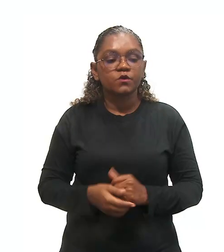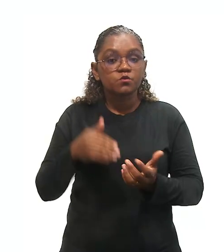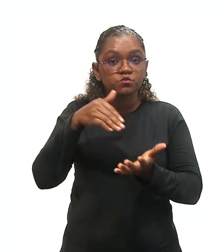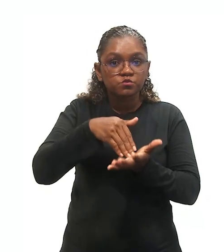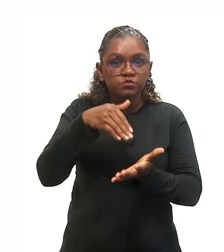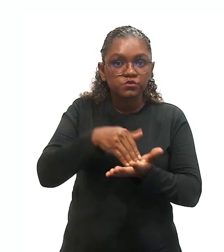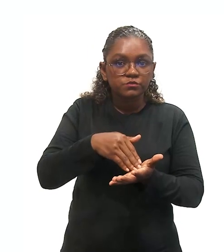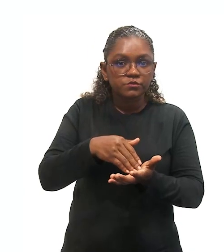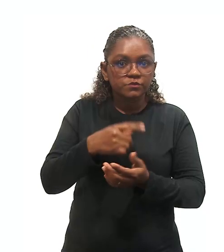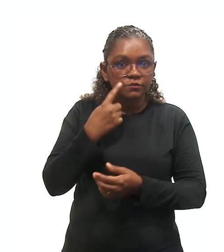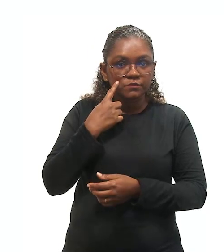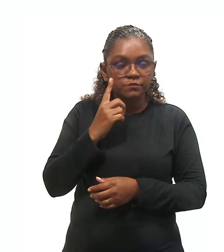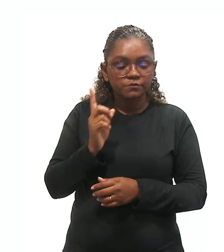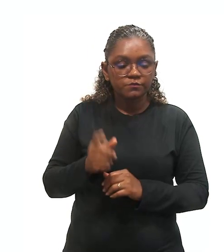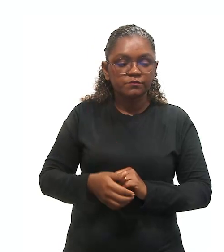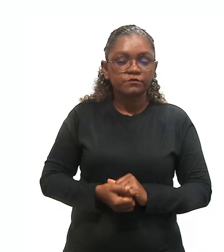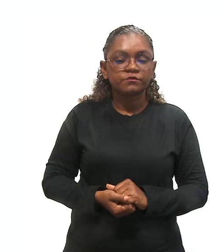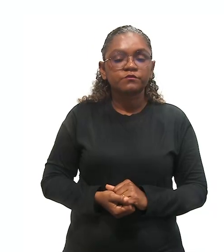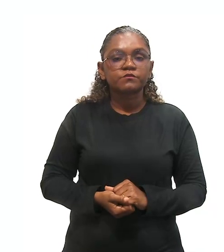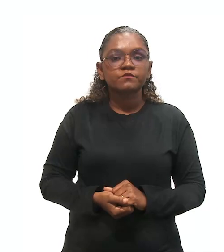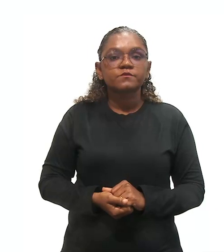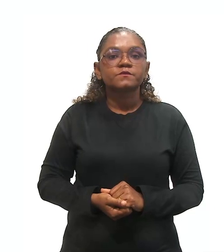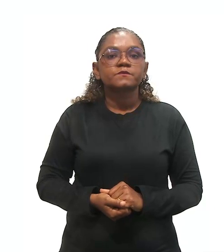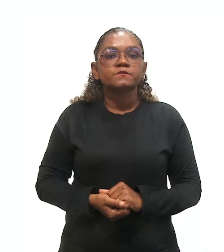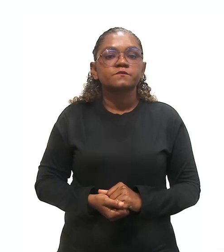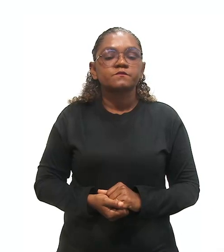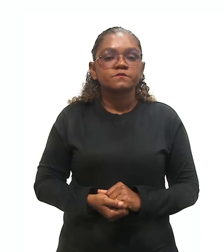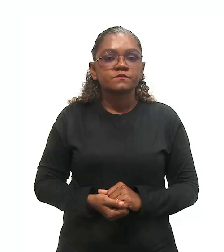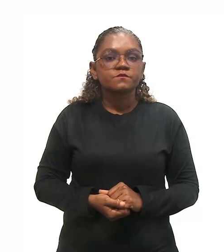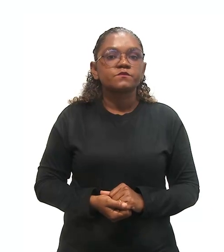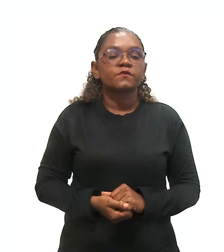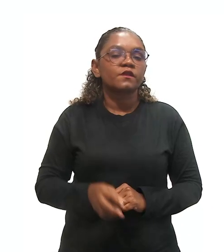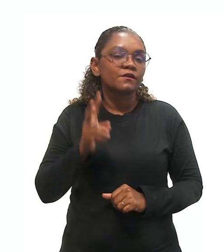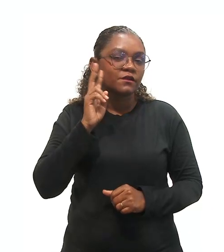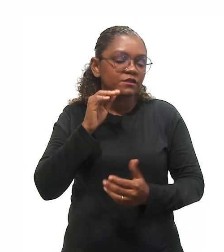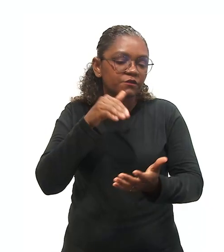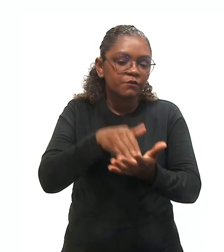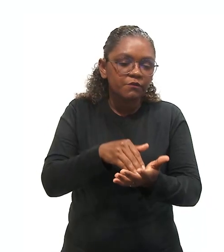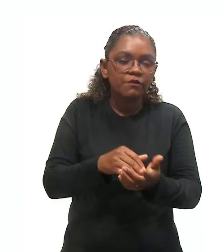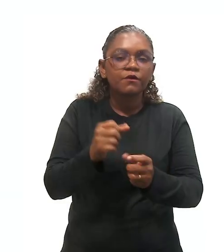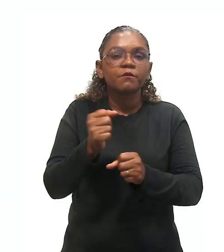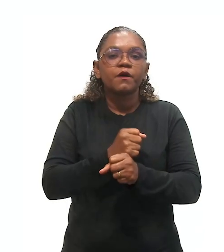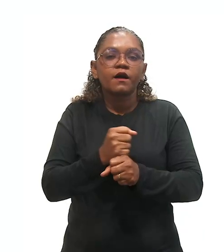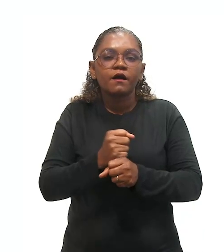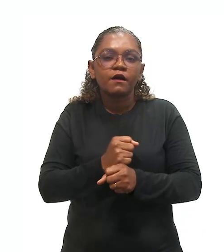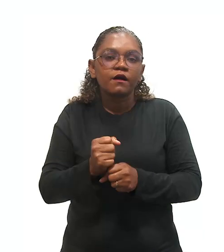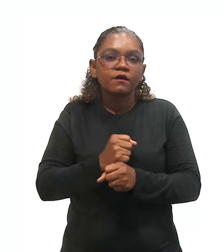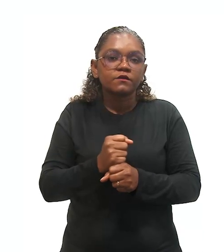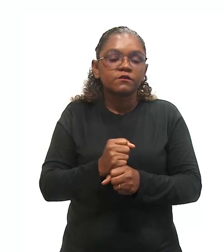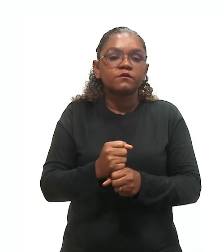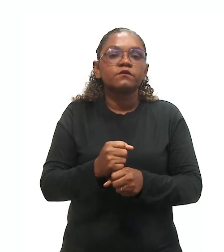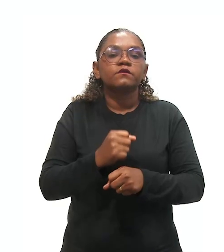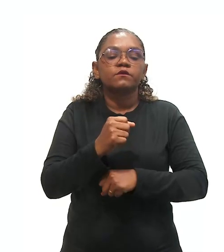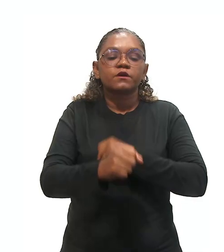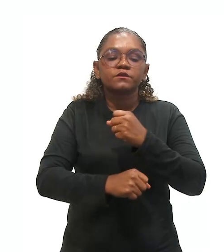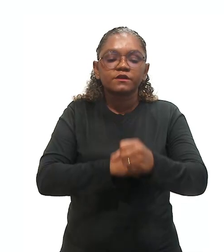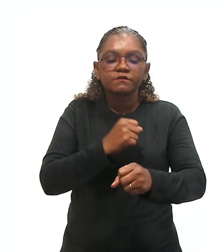finalzinho da prestação de contas, lá no final do ano, Na realidade, no início do